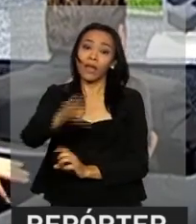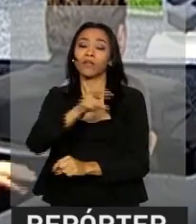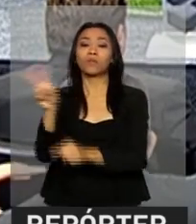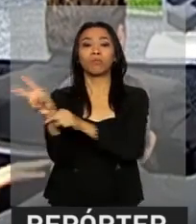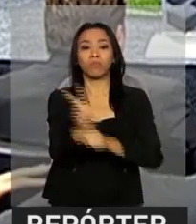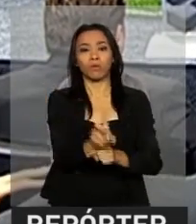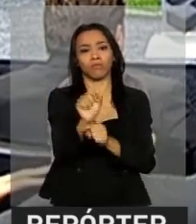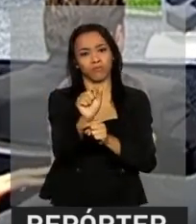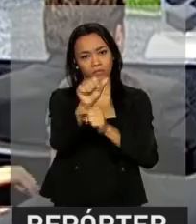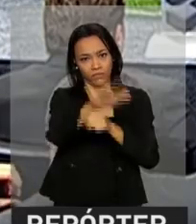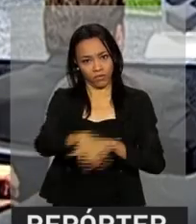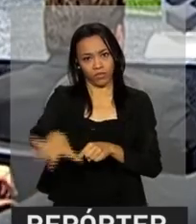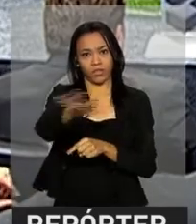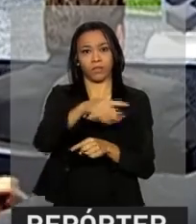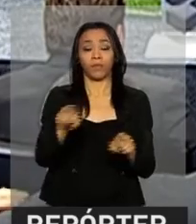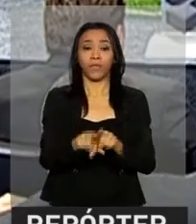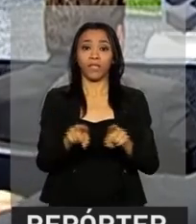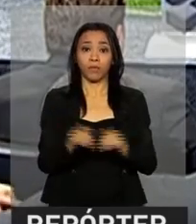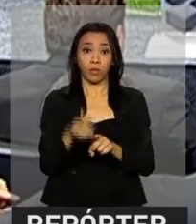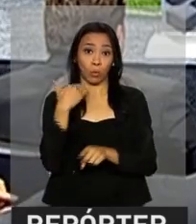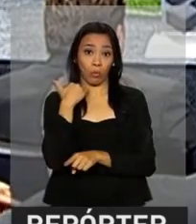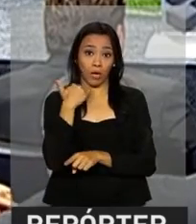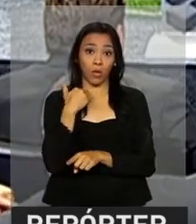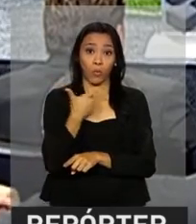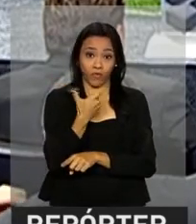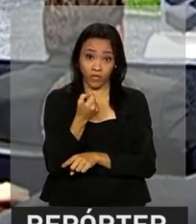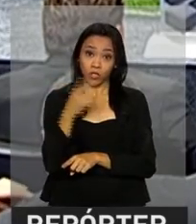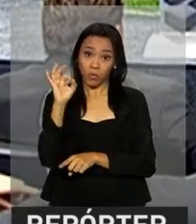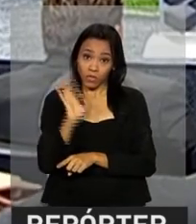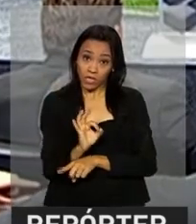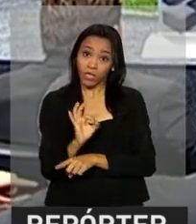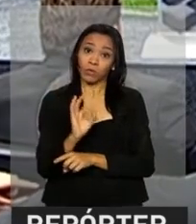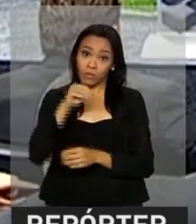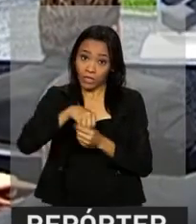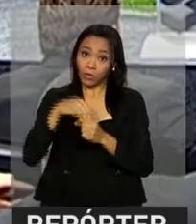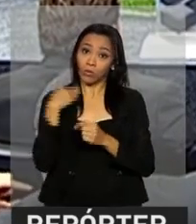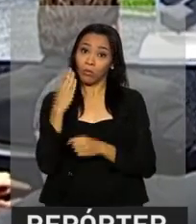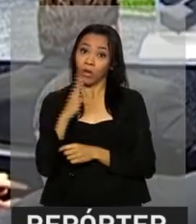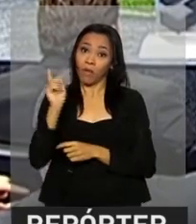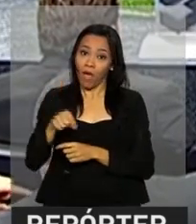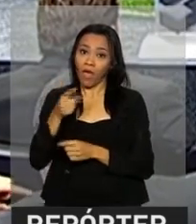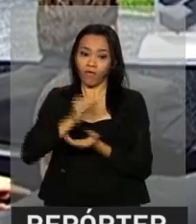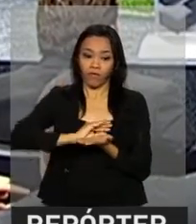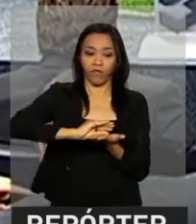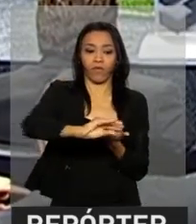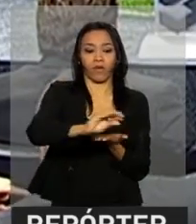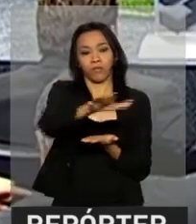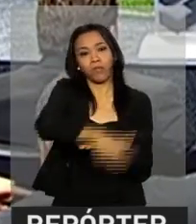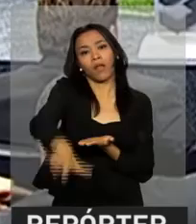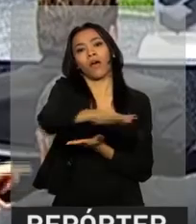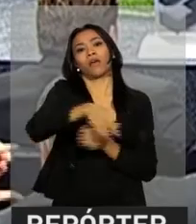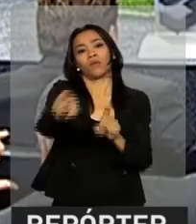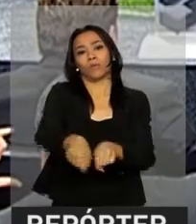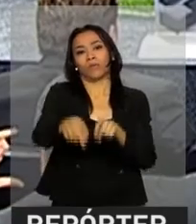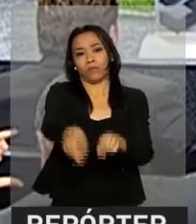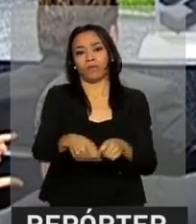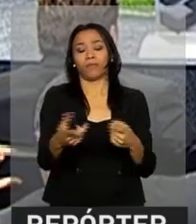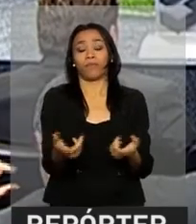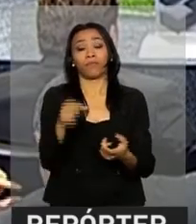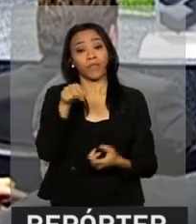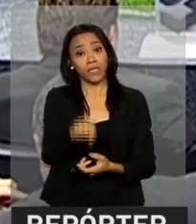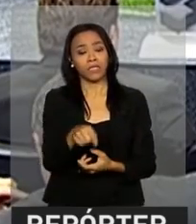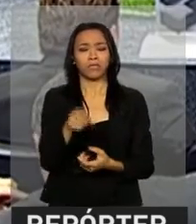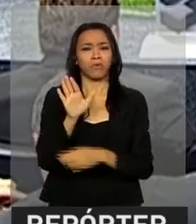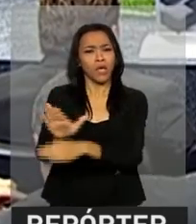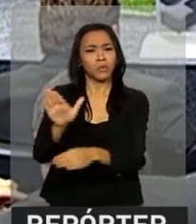Crédito Rural. E da carteira do banco, 20% é direcionado para o crédito rural. Esse crédito beneficia tanto